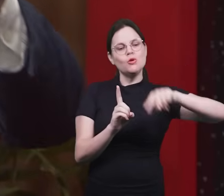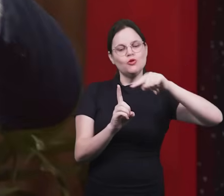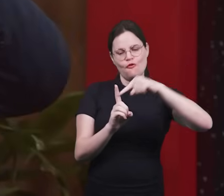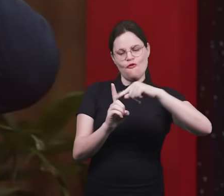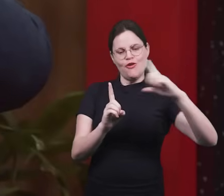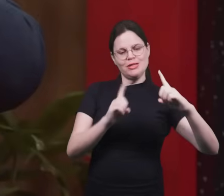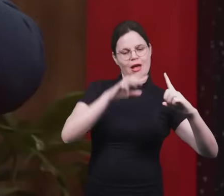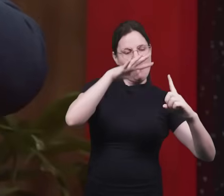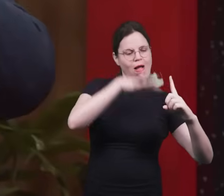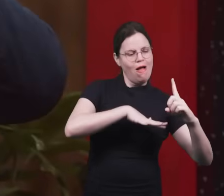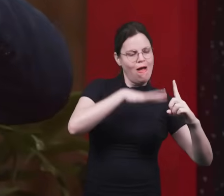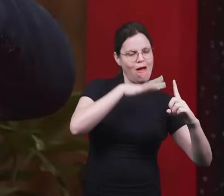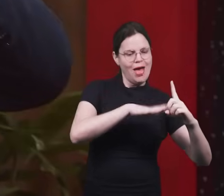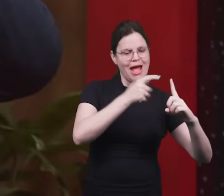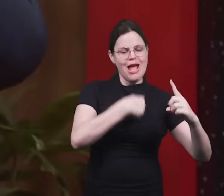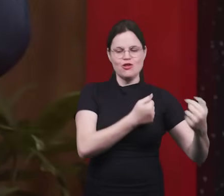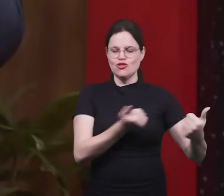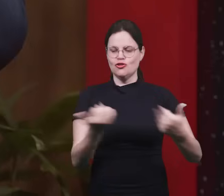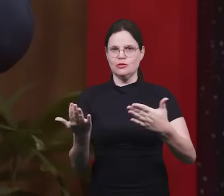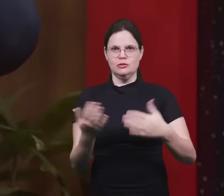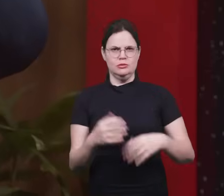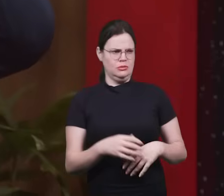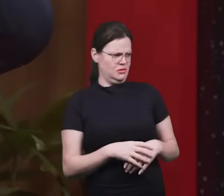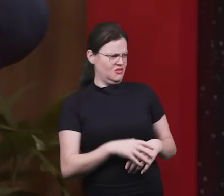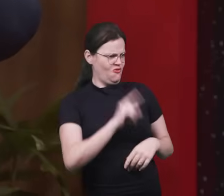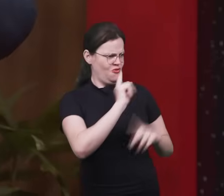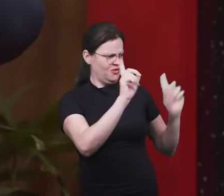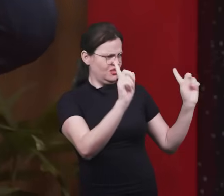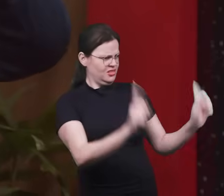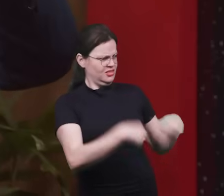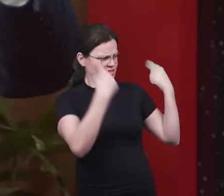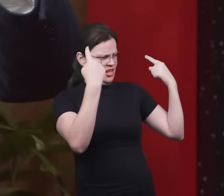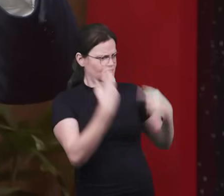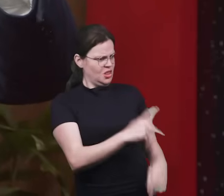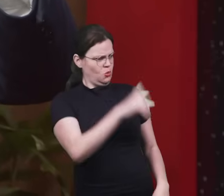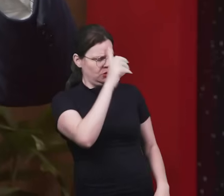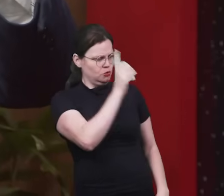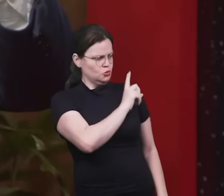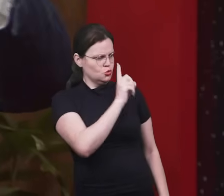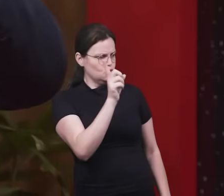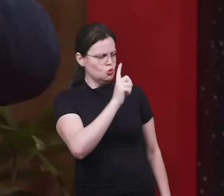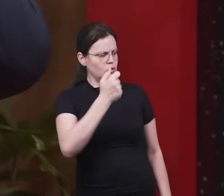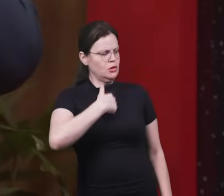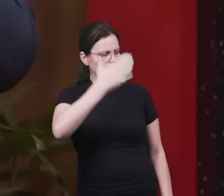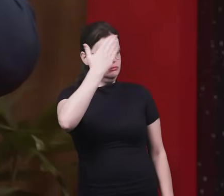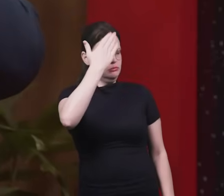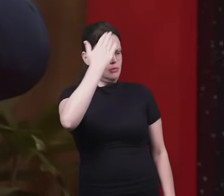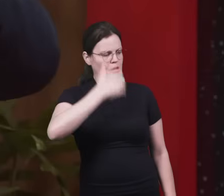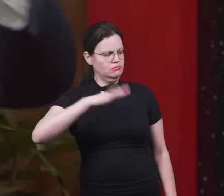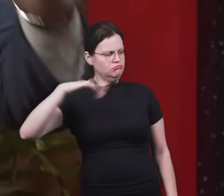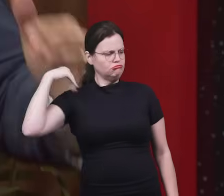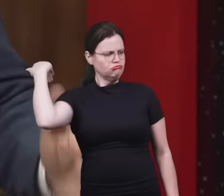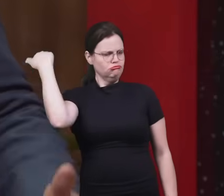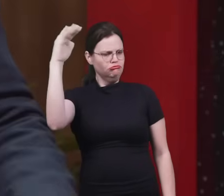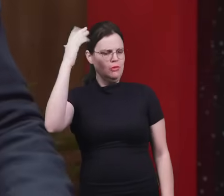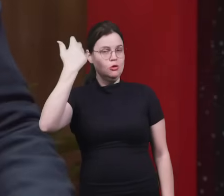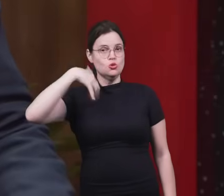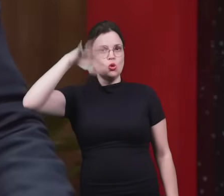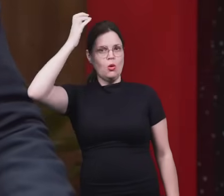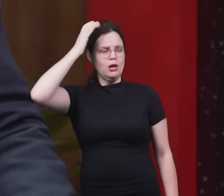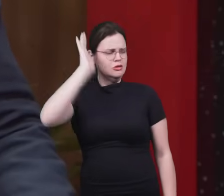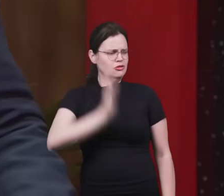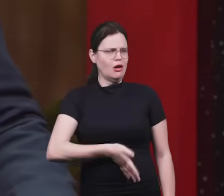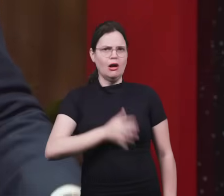ao Senhor teu Deus. Ou seja, ele é o Deus de todas as coisas. Onipotente, né? Ele está Soberano. acima de todos os reinos.